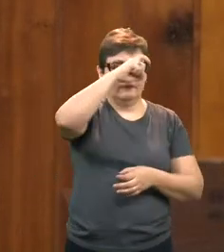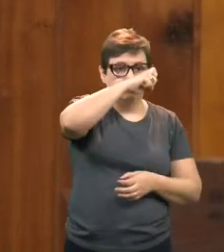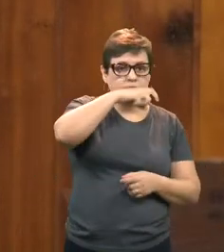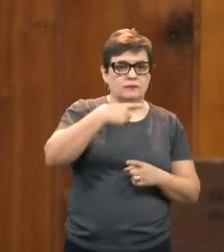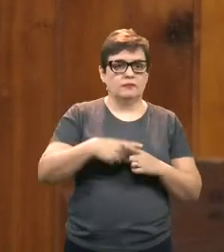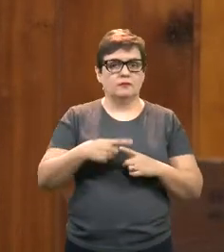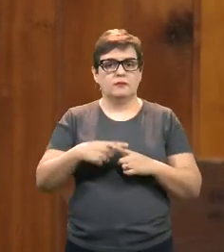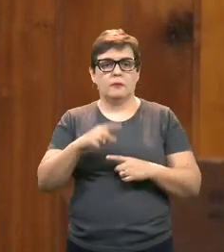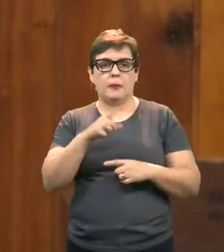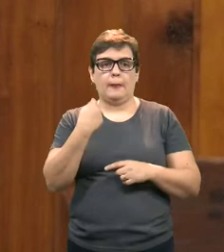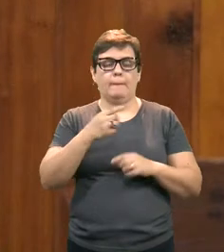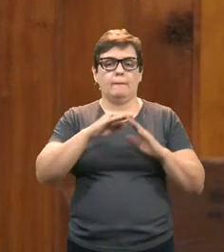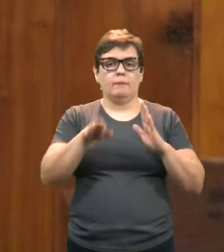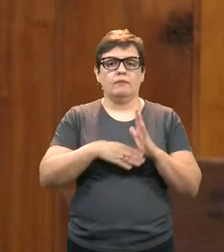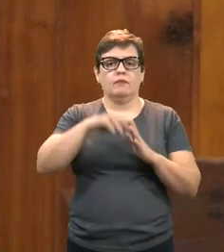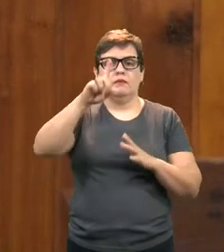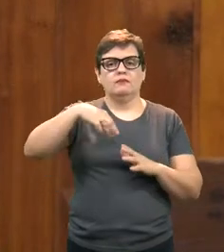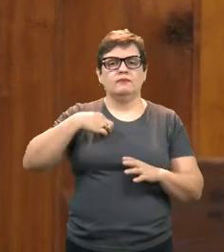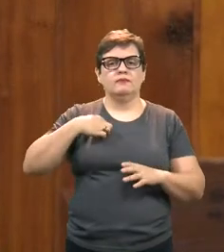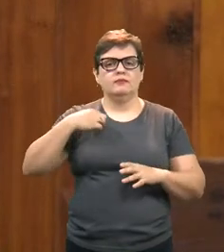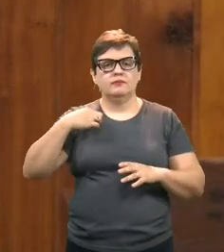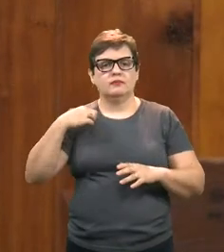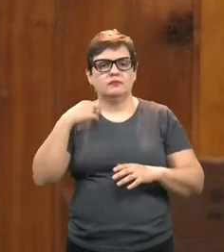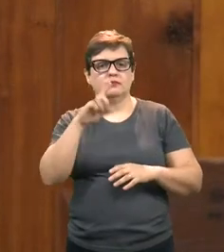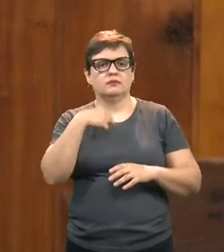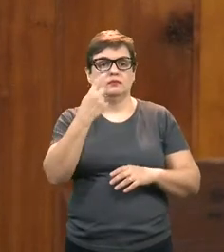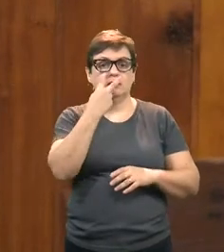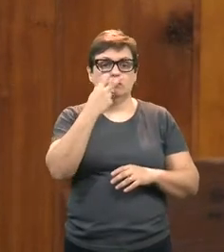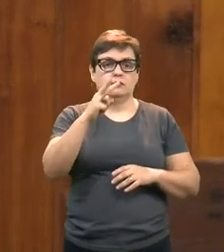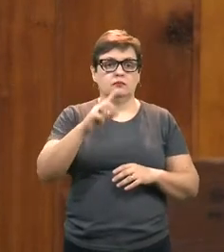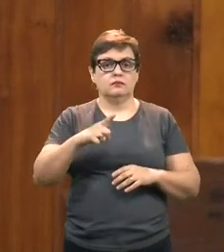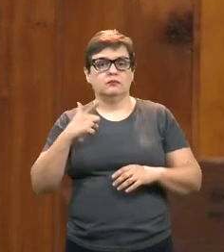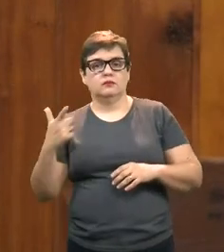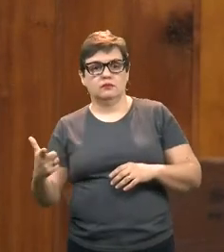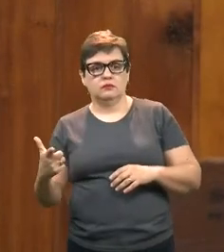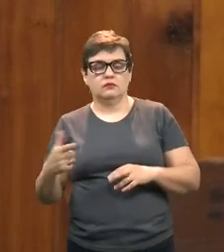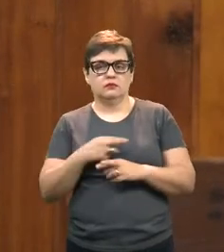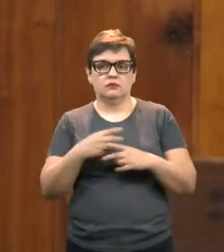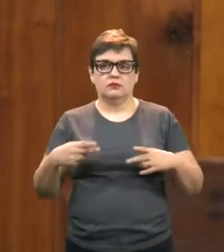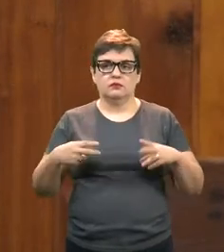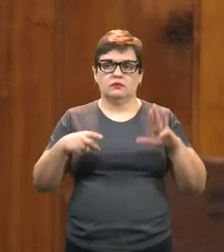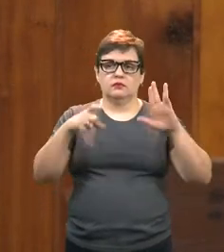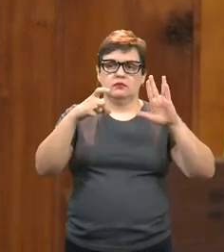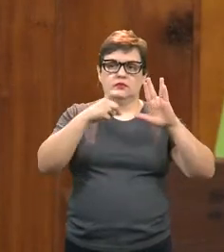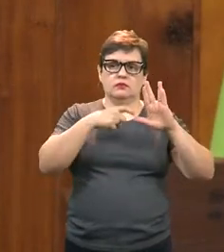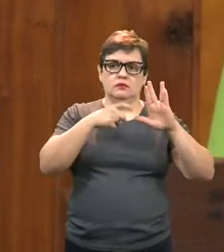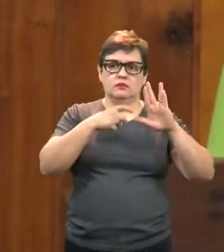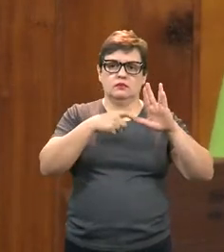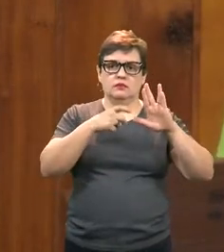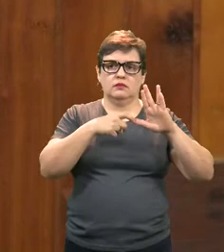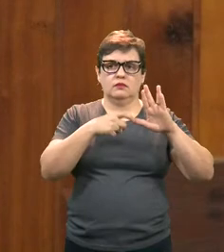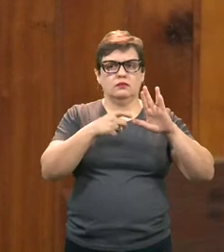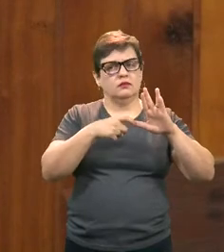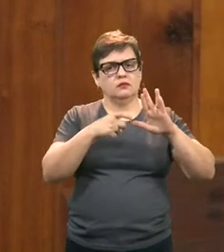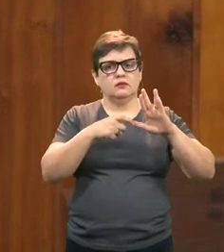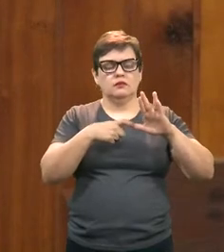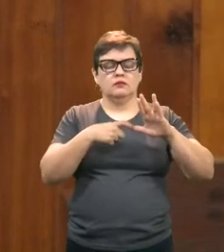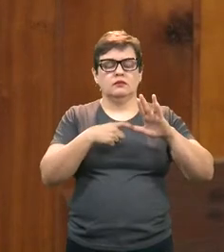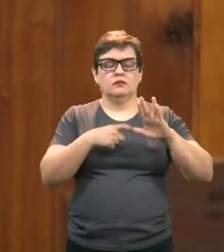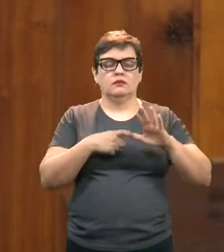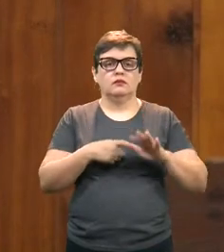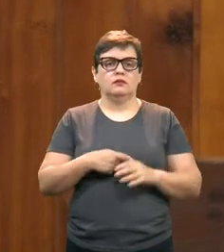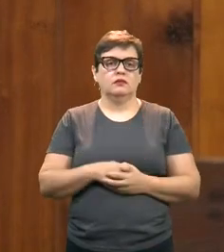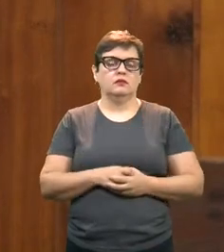sermos todos voluntários, a gente se depara com mais uma causa da cannabis medicinal. E quando as duas